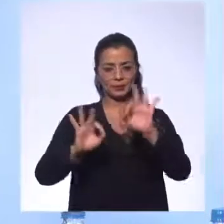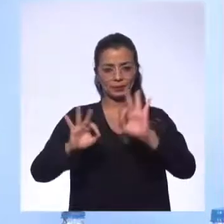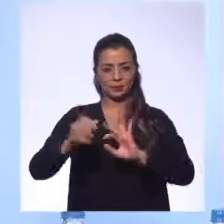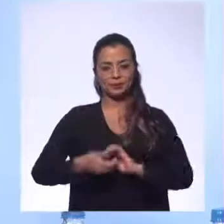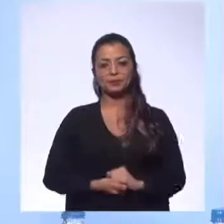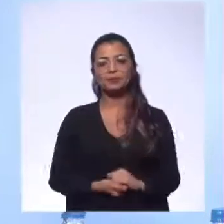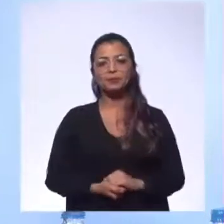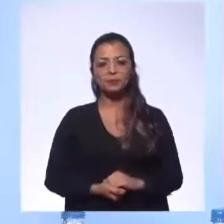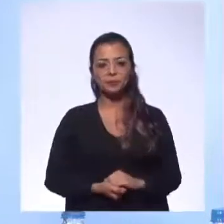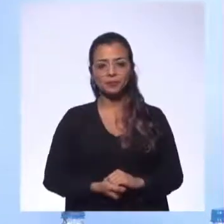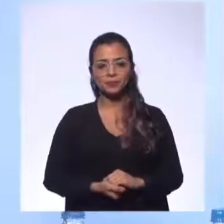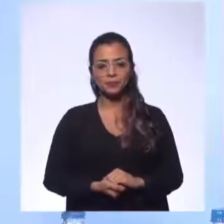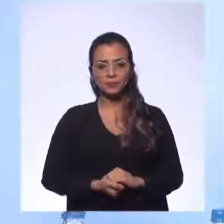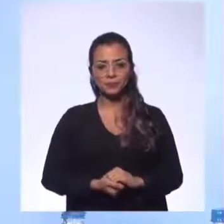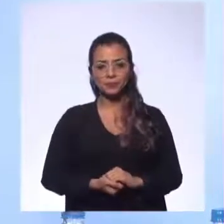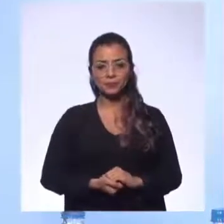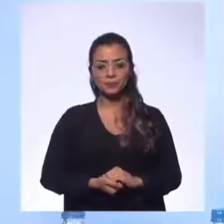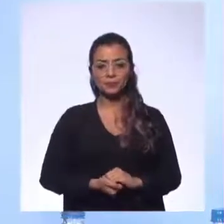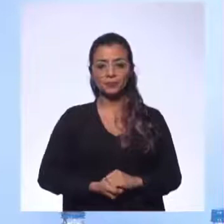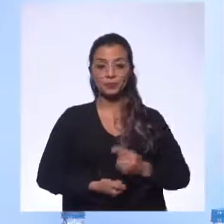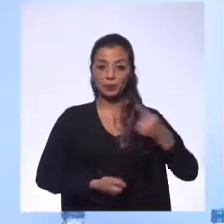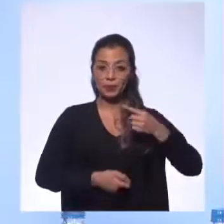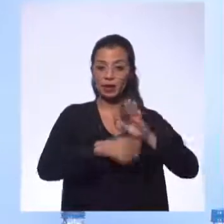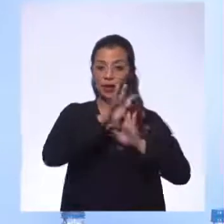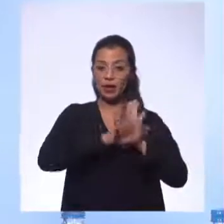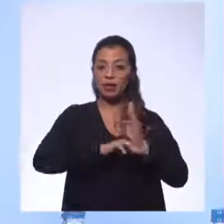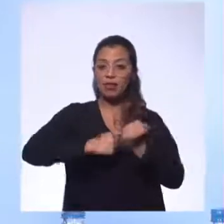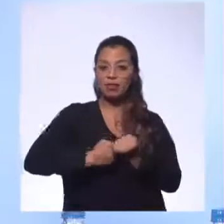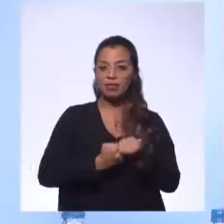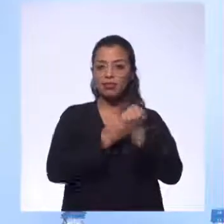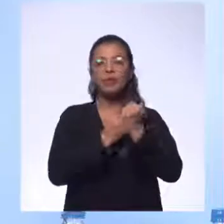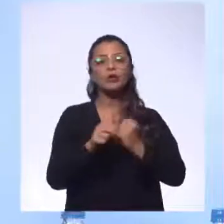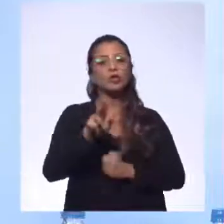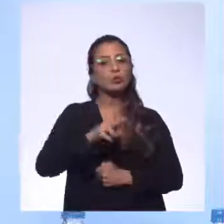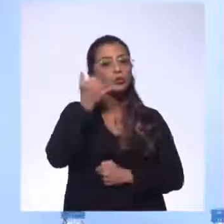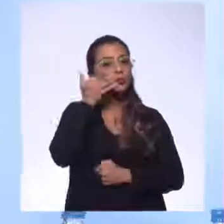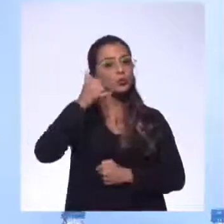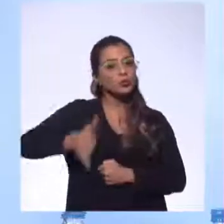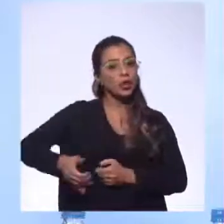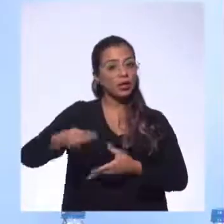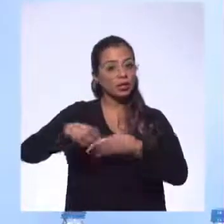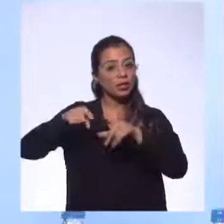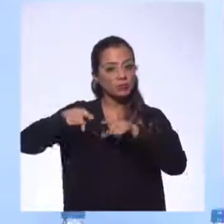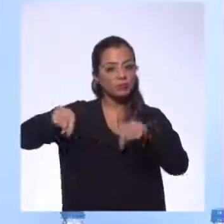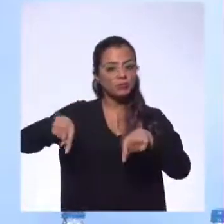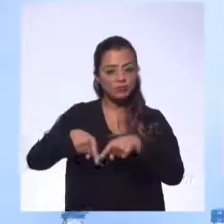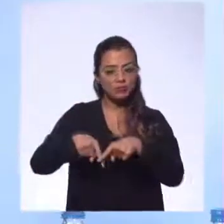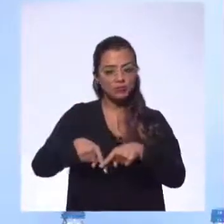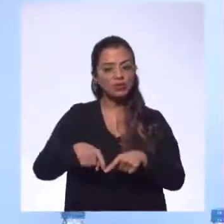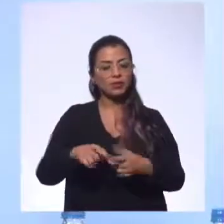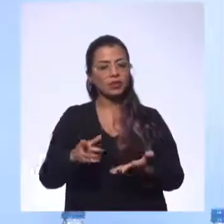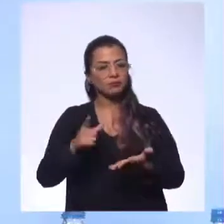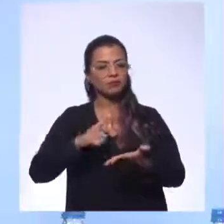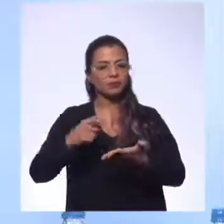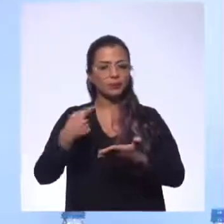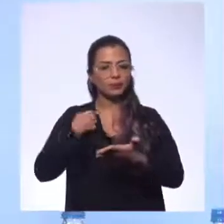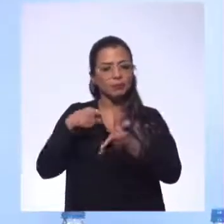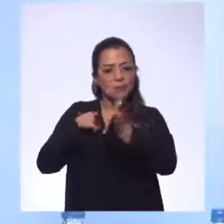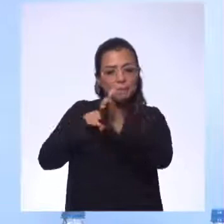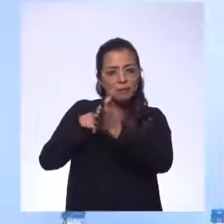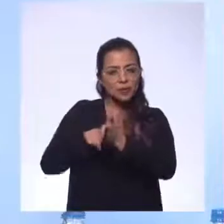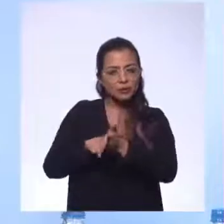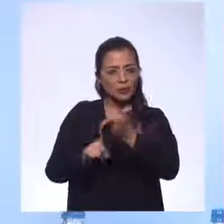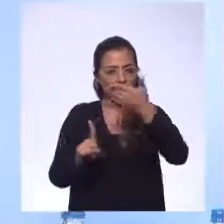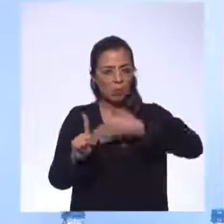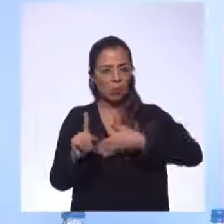smartphones, vai defender, né, o uso de smartphones. De algum caso, ele inclusive fala eu fui estudar um pouquinho sobre ele, que é